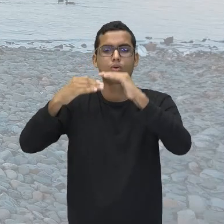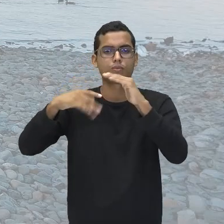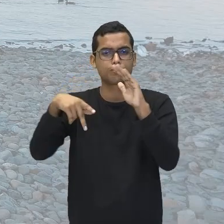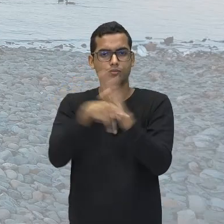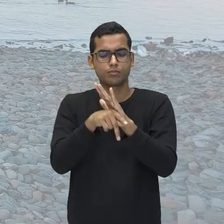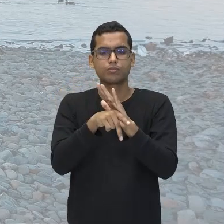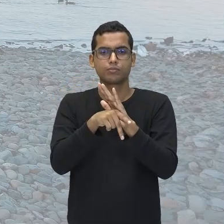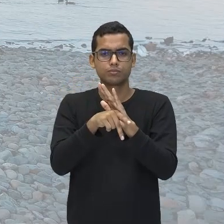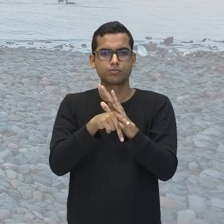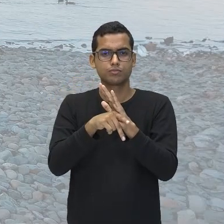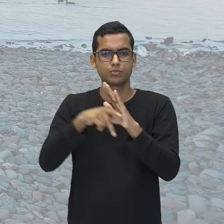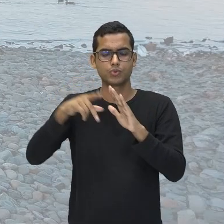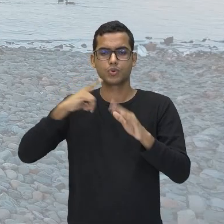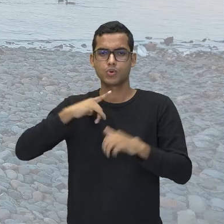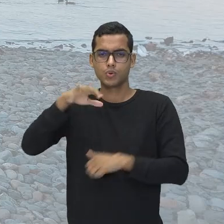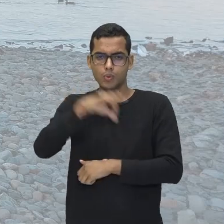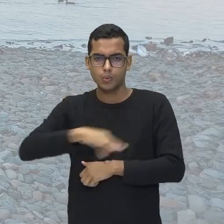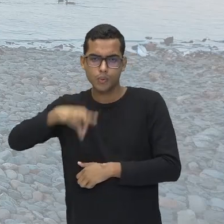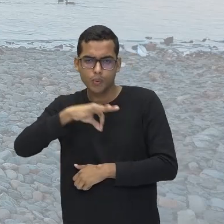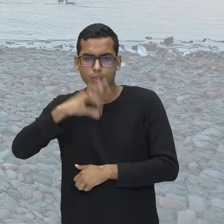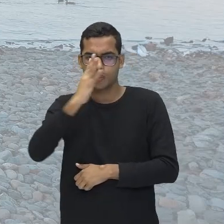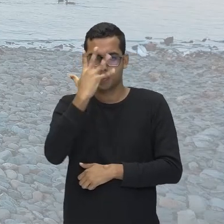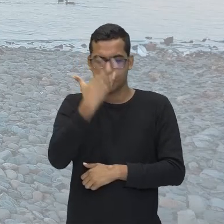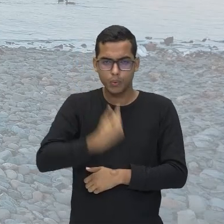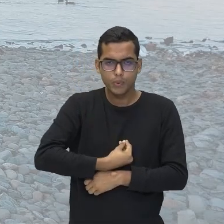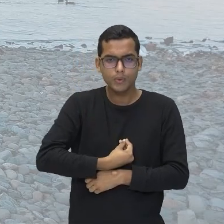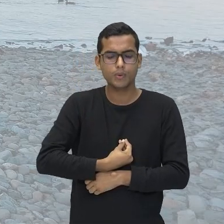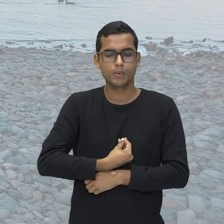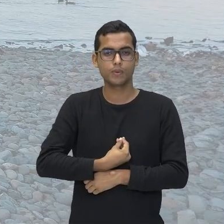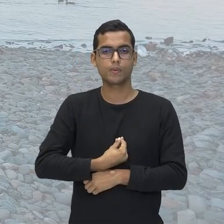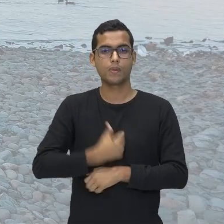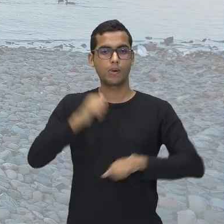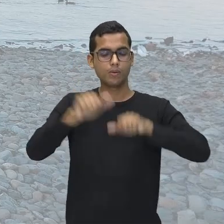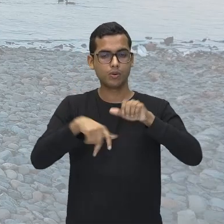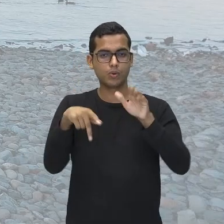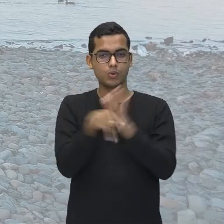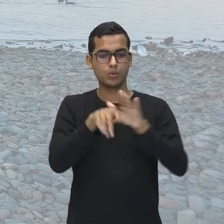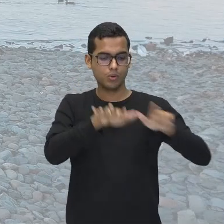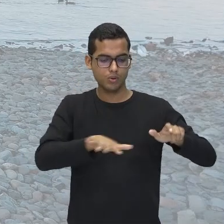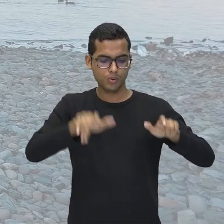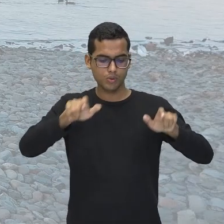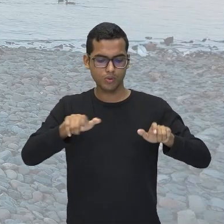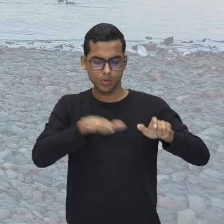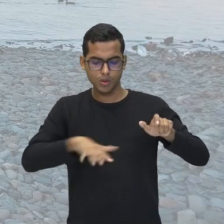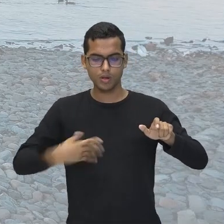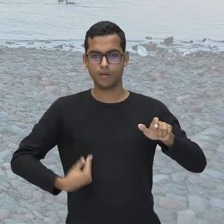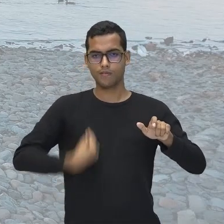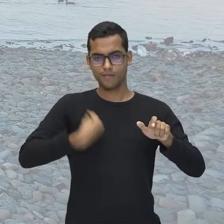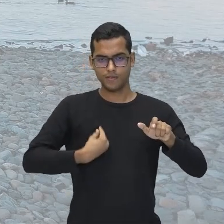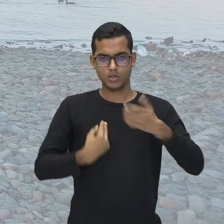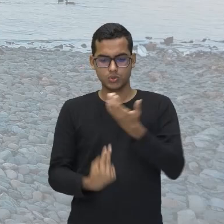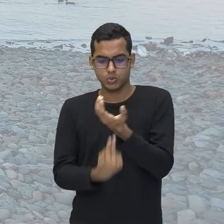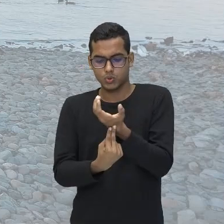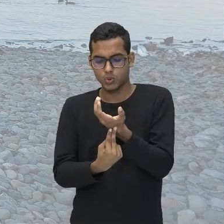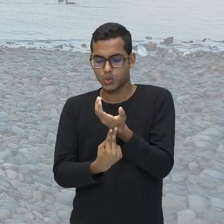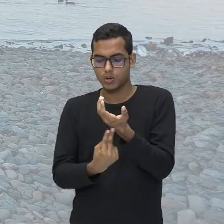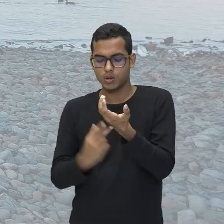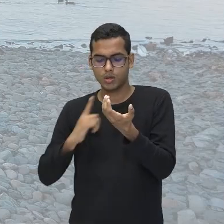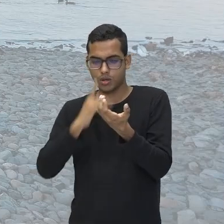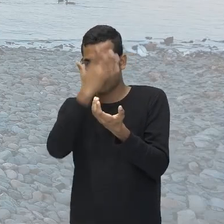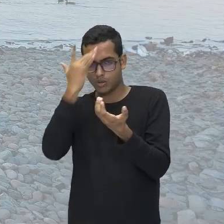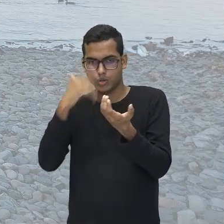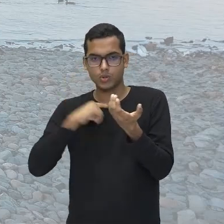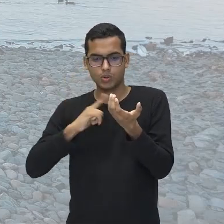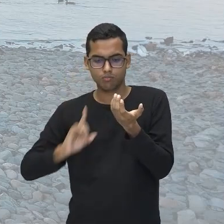shintoísta. Ele representa a passagem do mundo físico, do mundo dos vivos, para o mundo espiritual, o